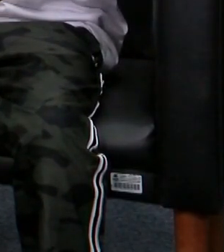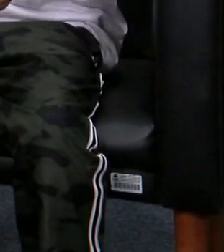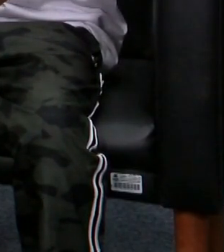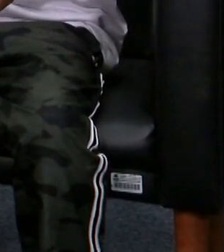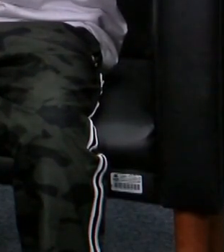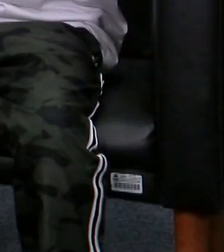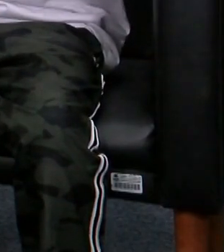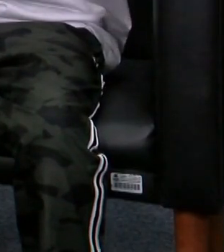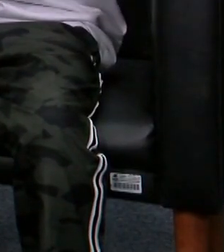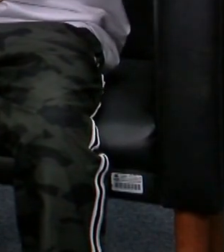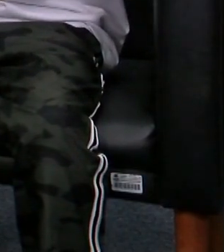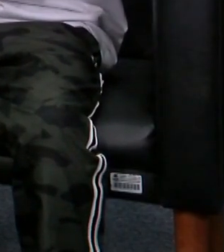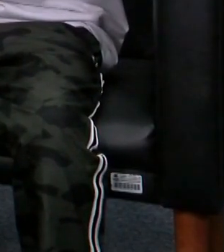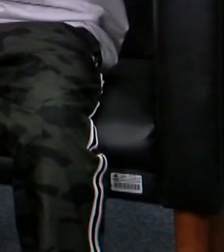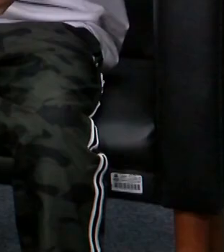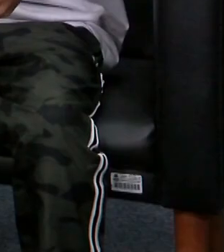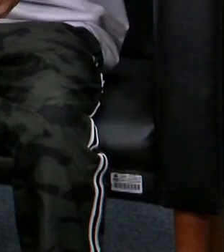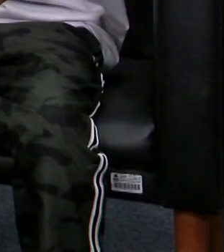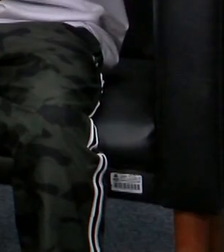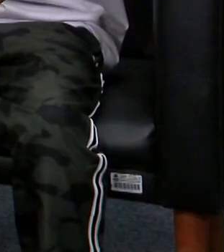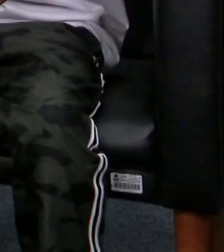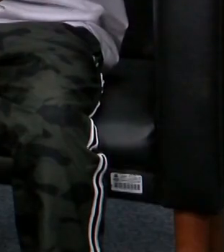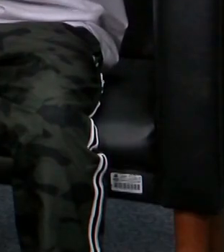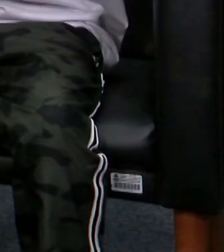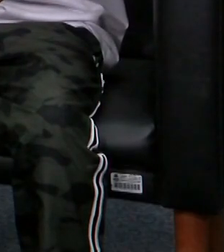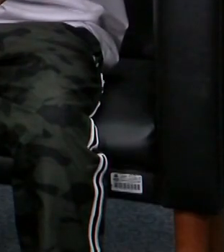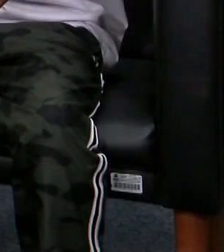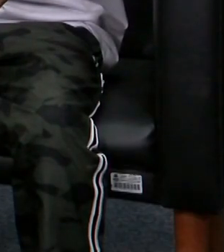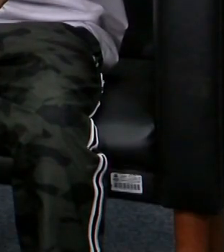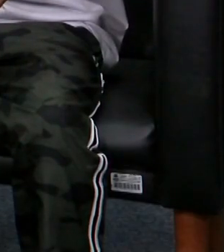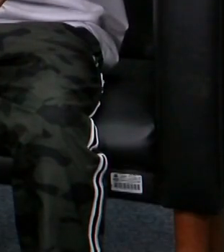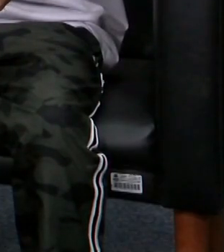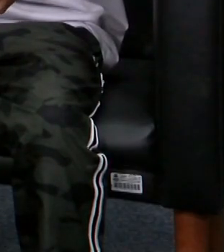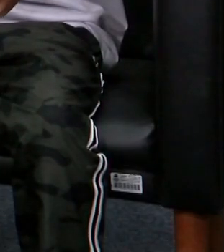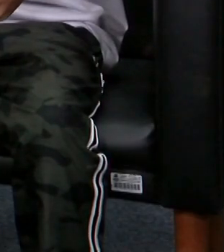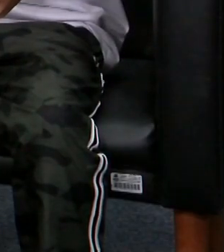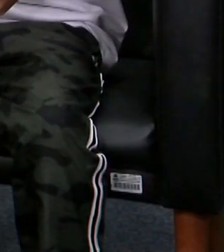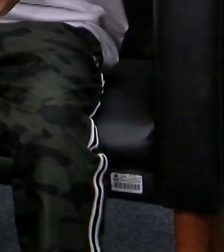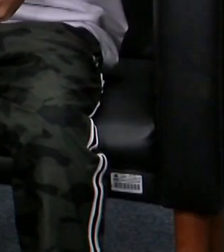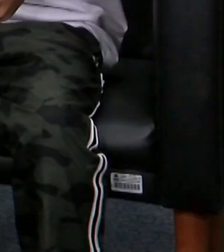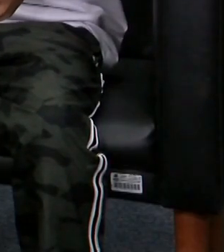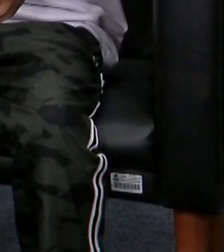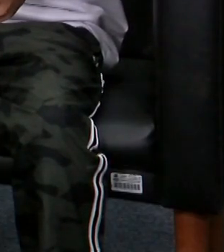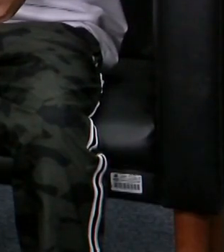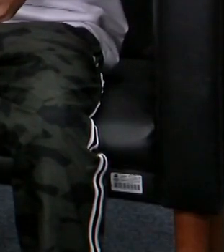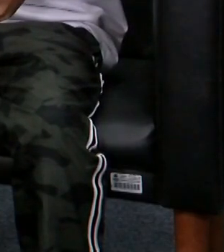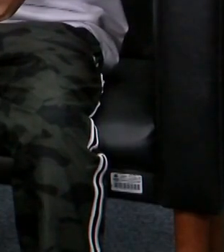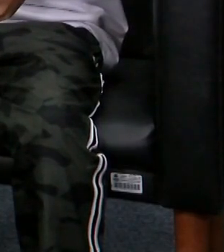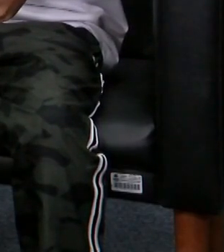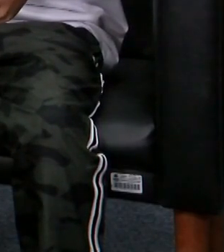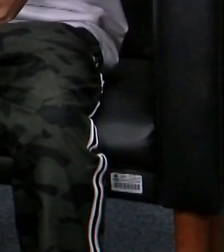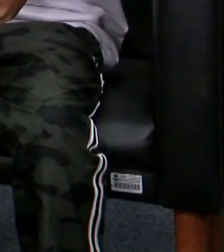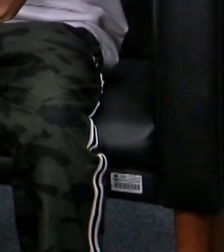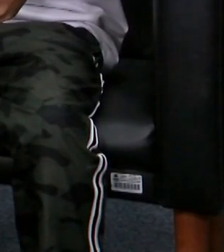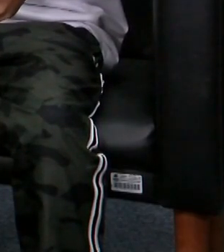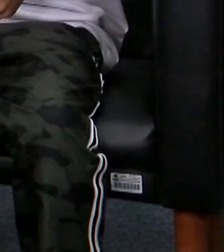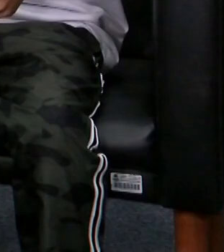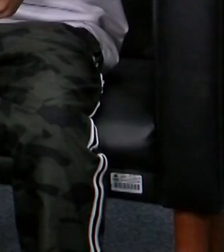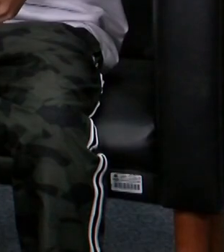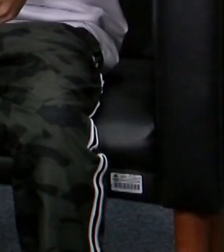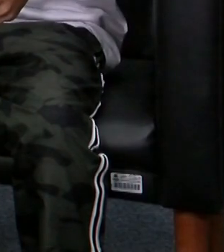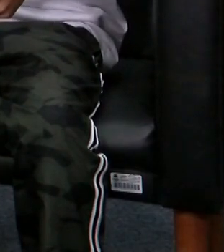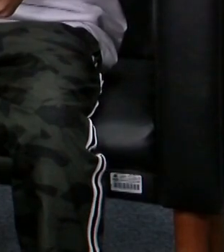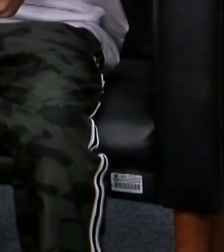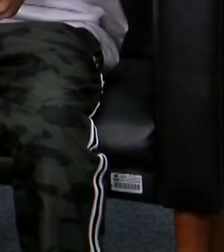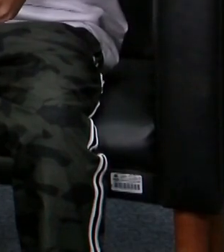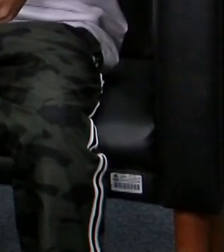luz da escola, e é isso. A discussão, o debate, foi tranquilo? Tranquilo. E uma indicação?